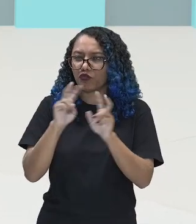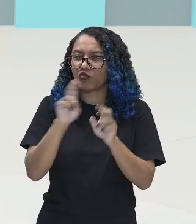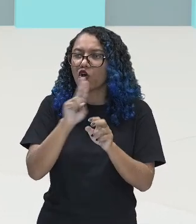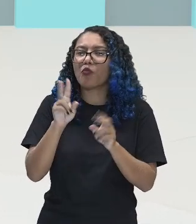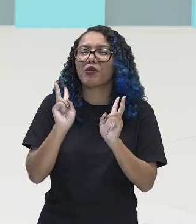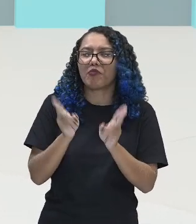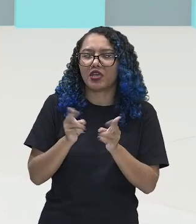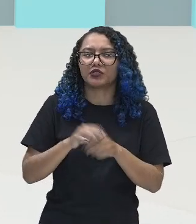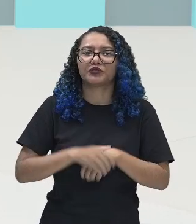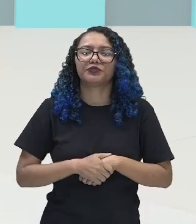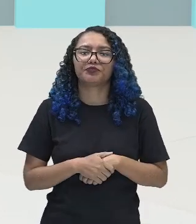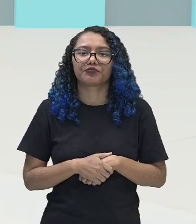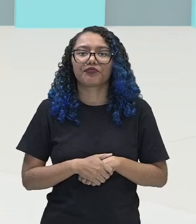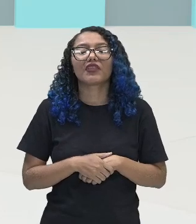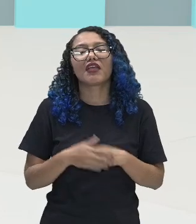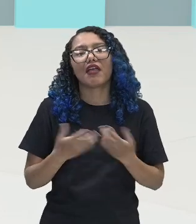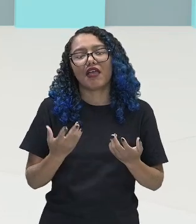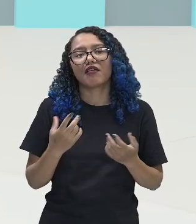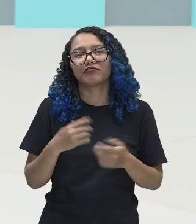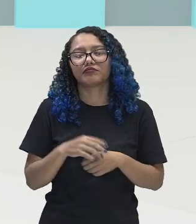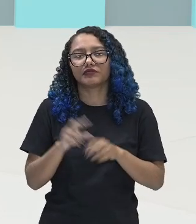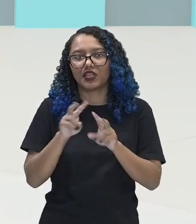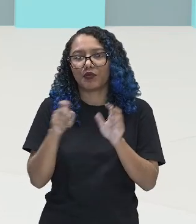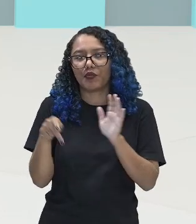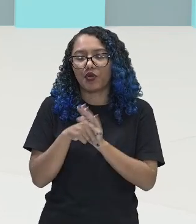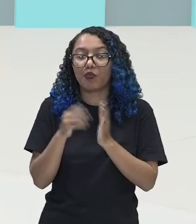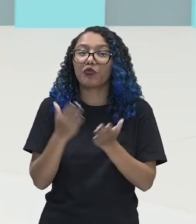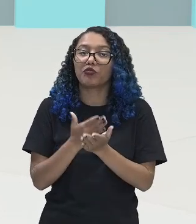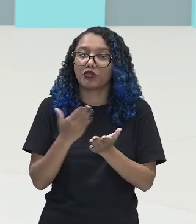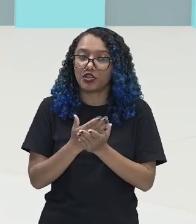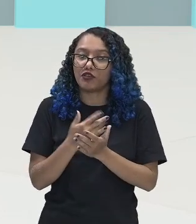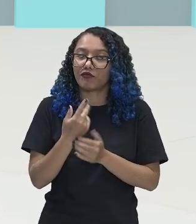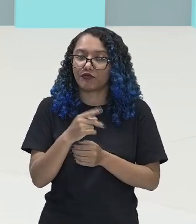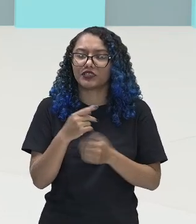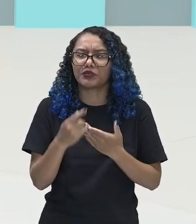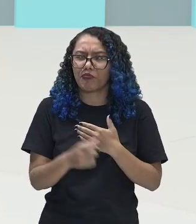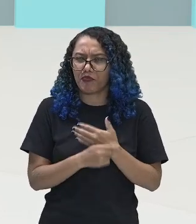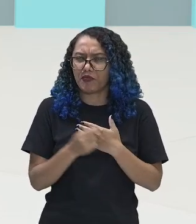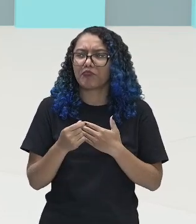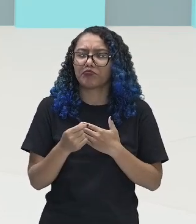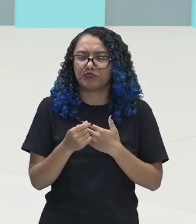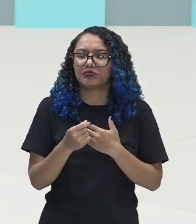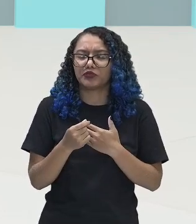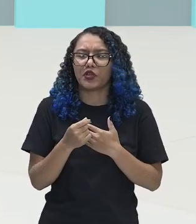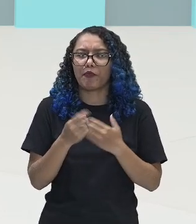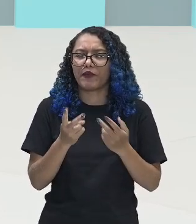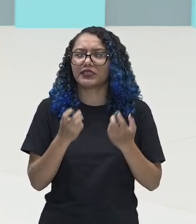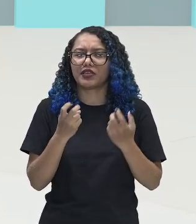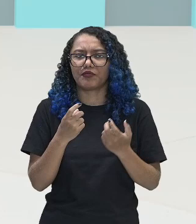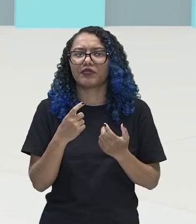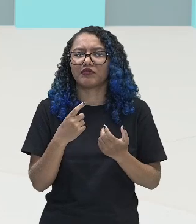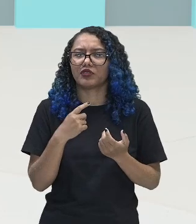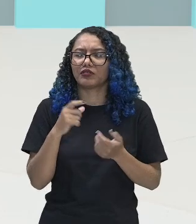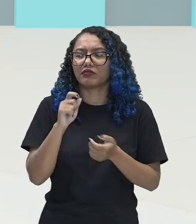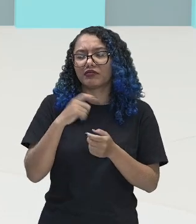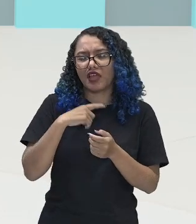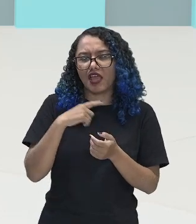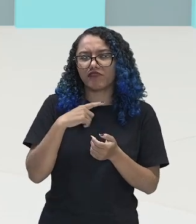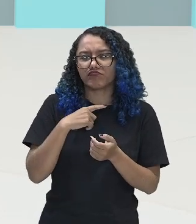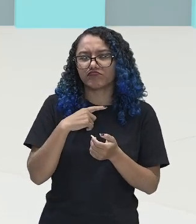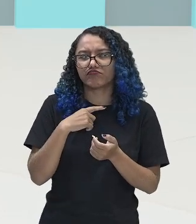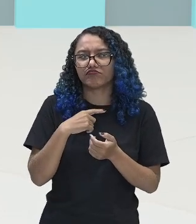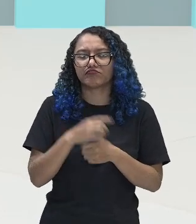temática indígena nesse livro, e aí a gente percebe que essa autora também traz essa temática, porque afinal ela é indígena, a gente já